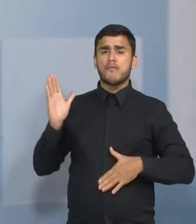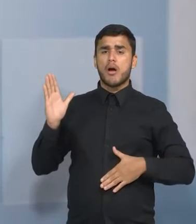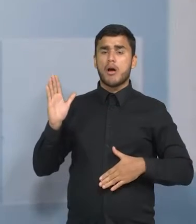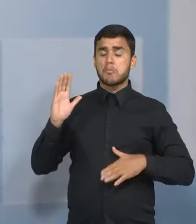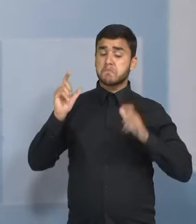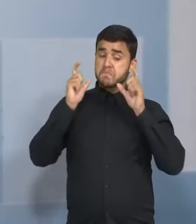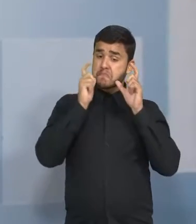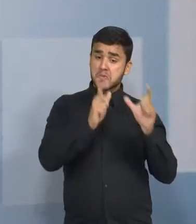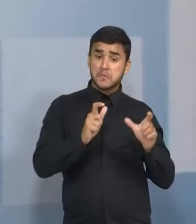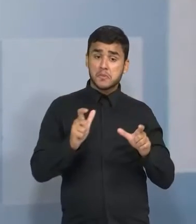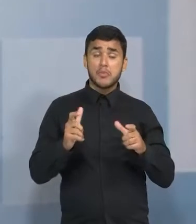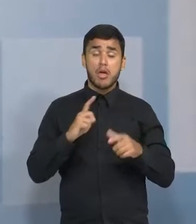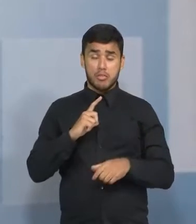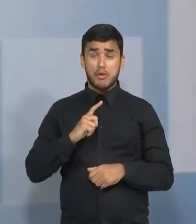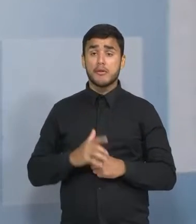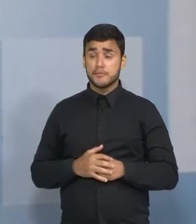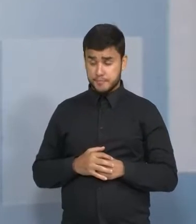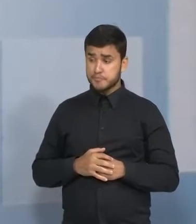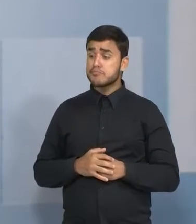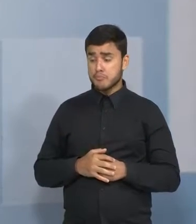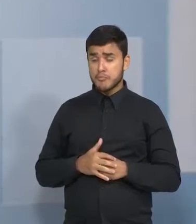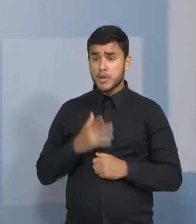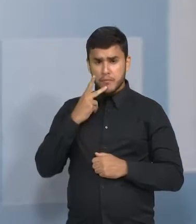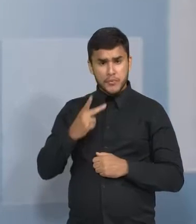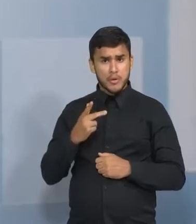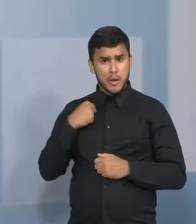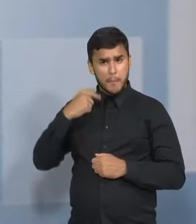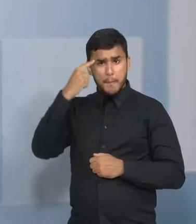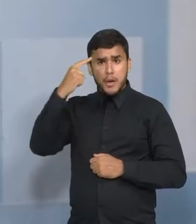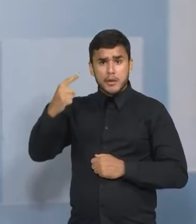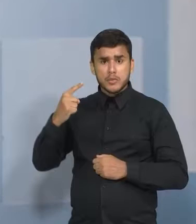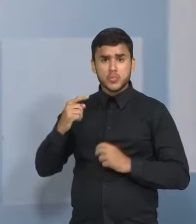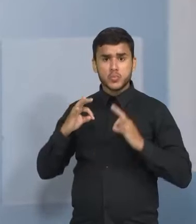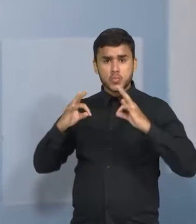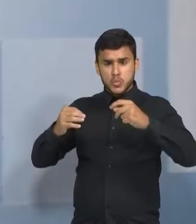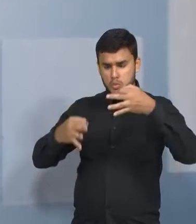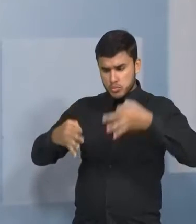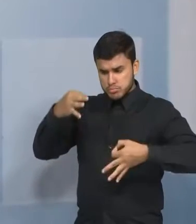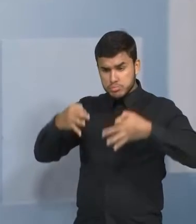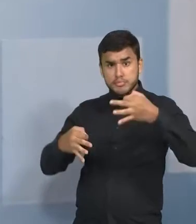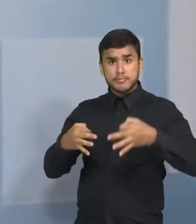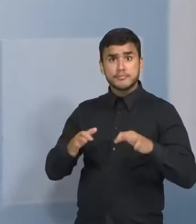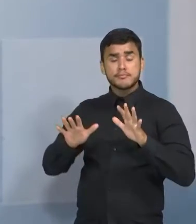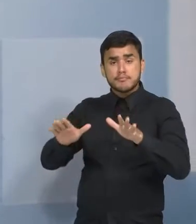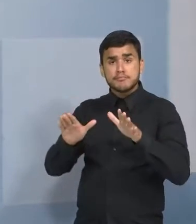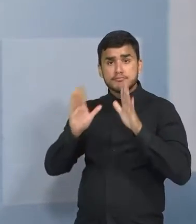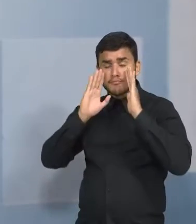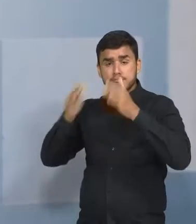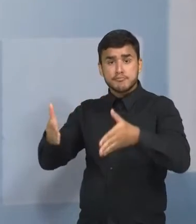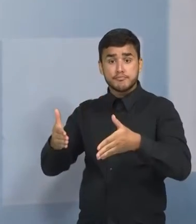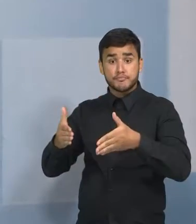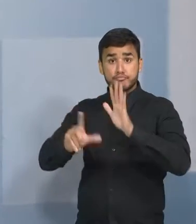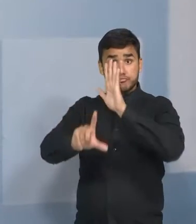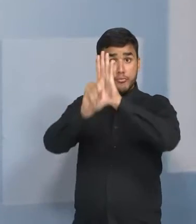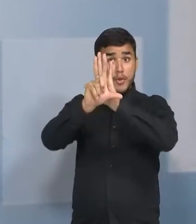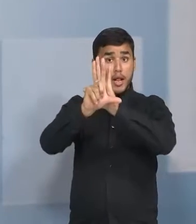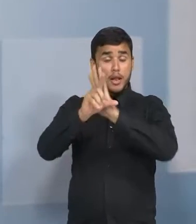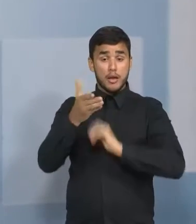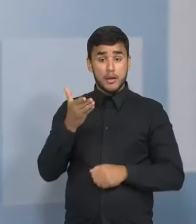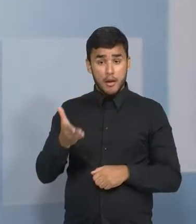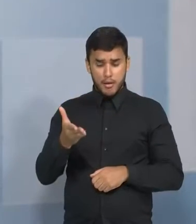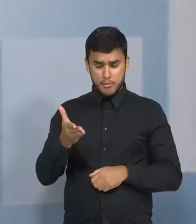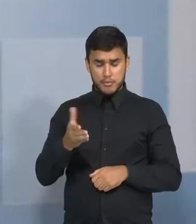Porque é algo que extrapola a questão jurídica hoje no Brasil. As nossas leis,